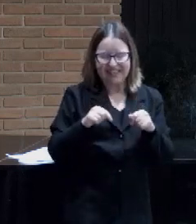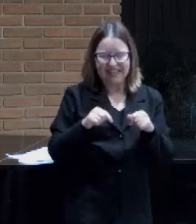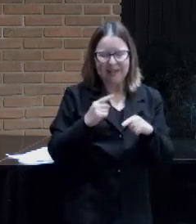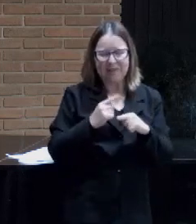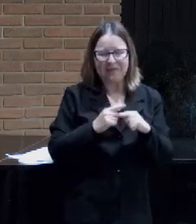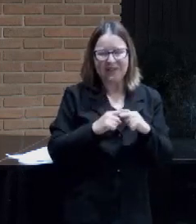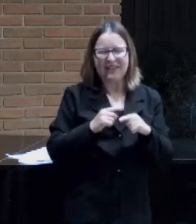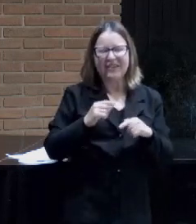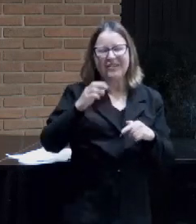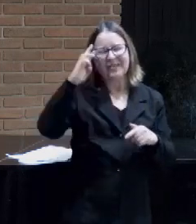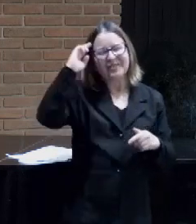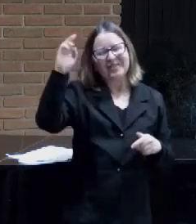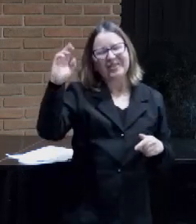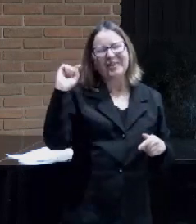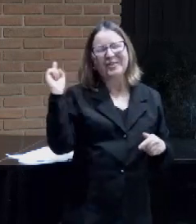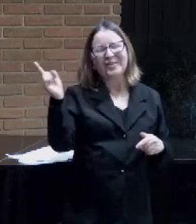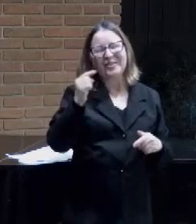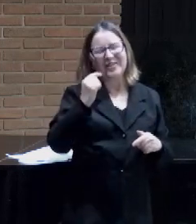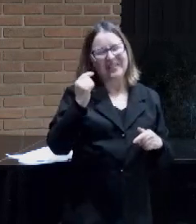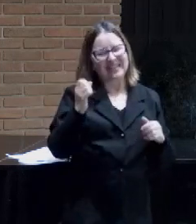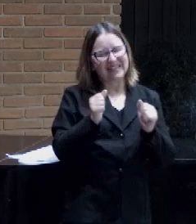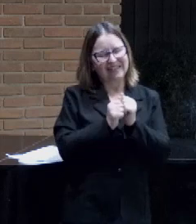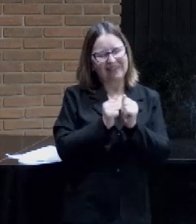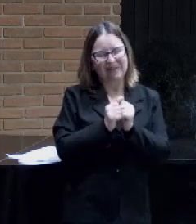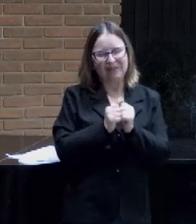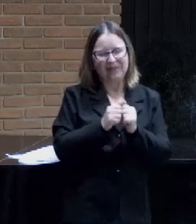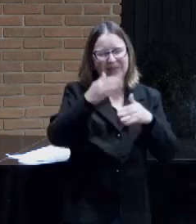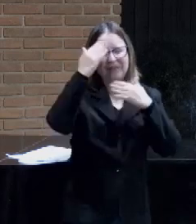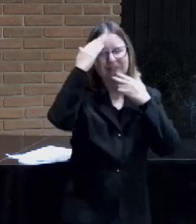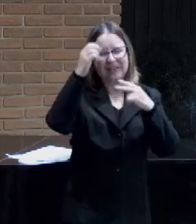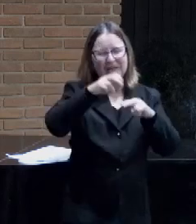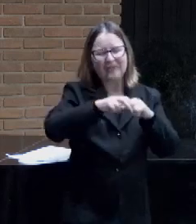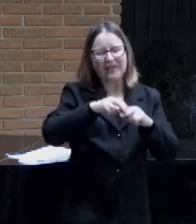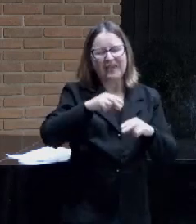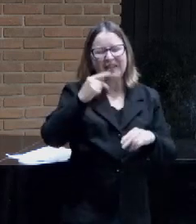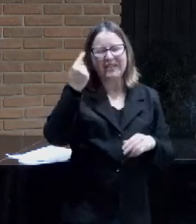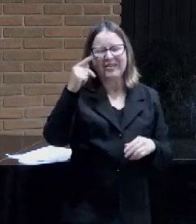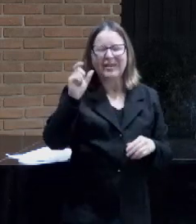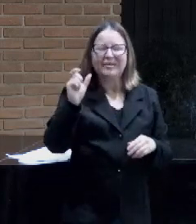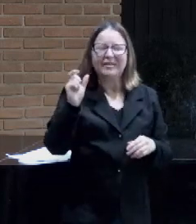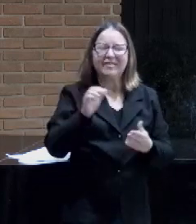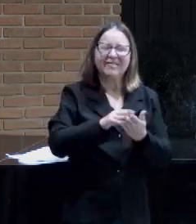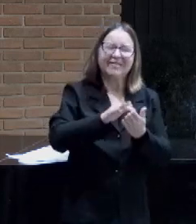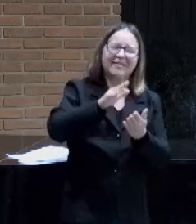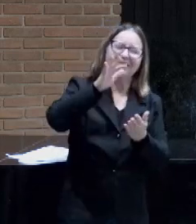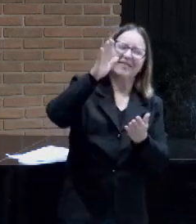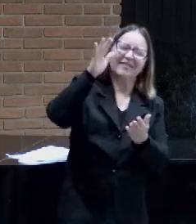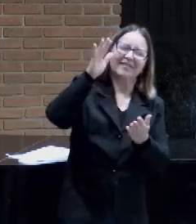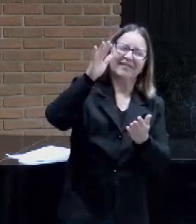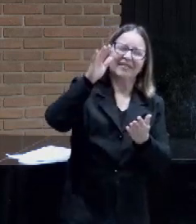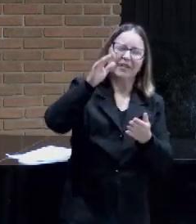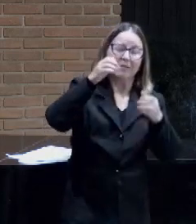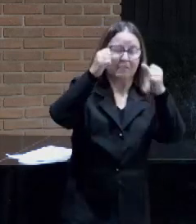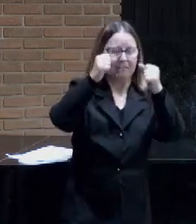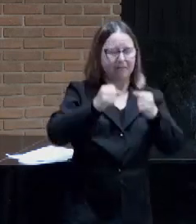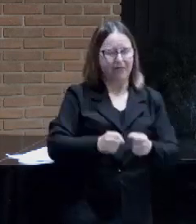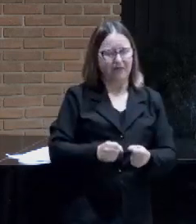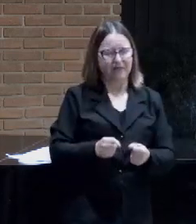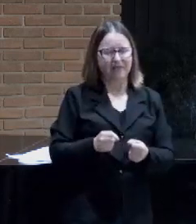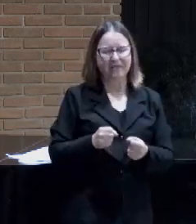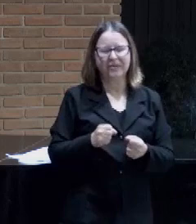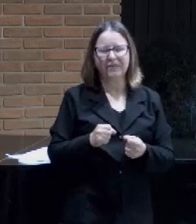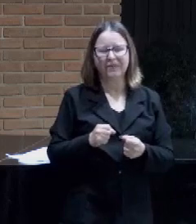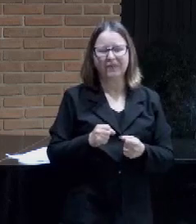nos reuniu. Pai, obrigado pela tua preciosa palavra, que ela é tão rica e eficaz. Pai, a